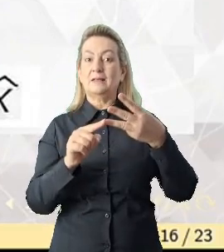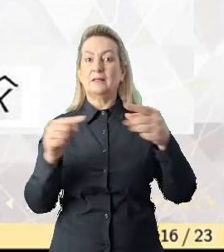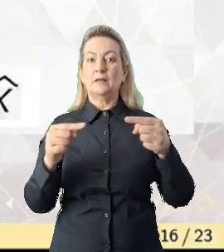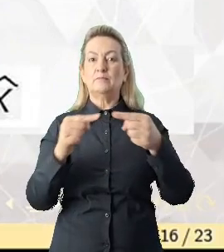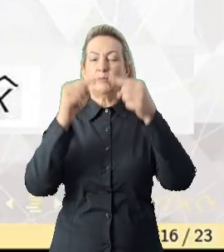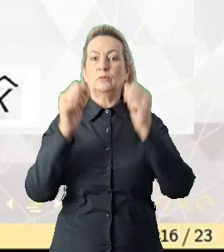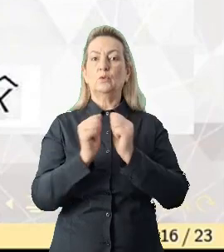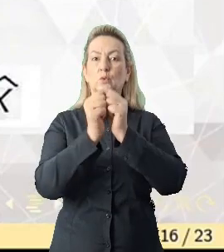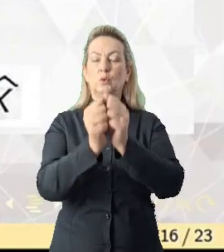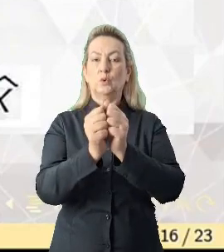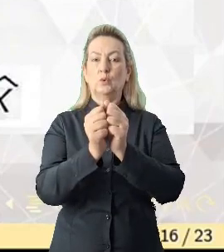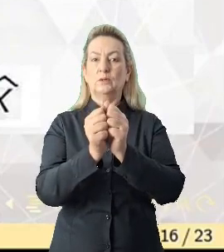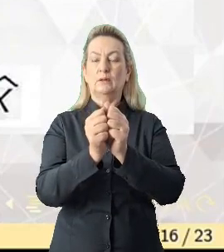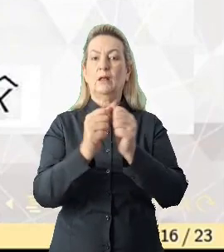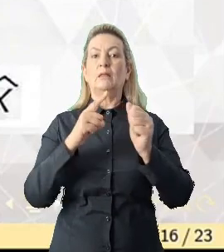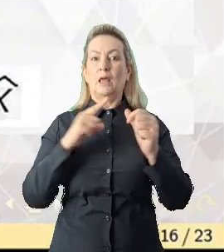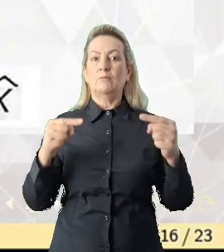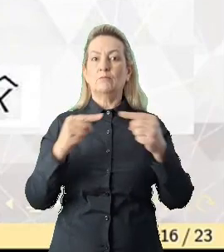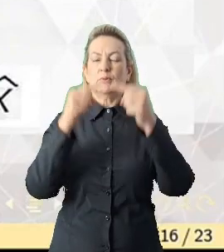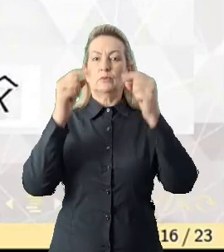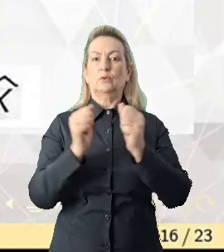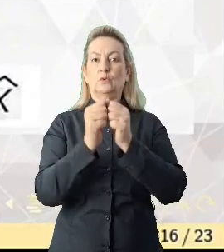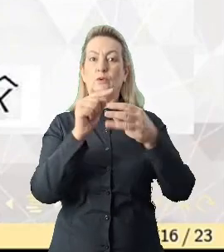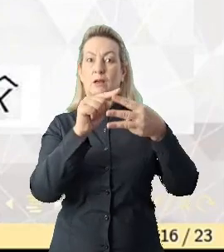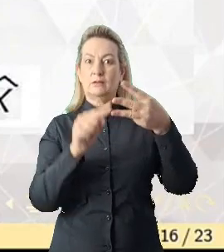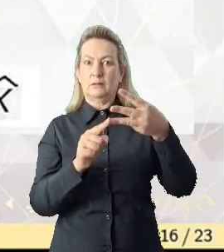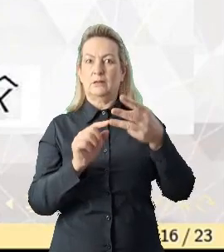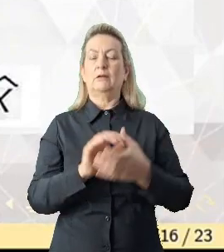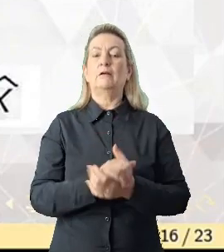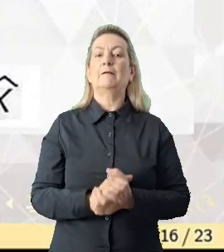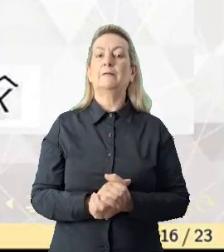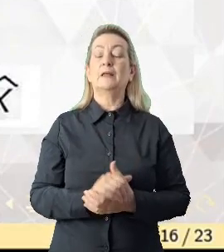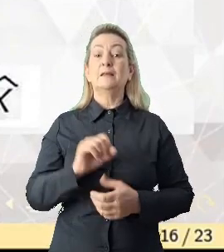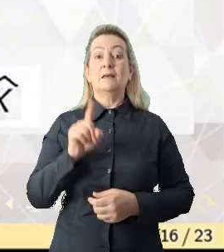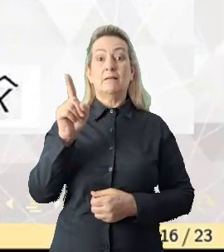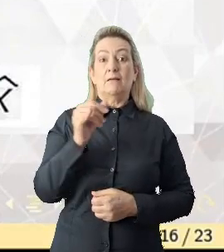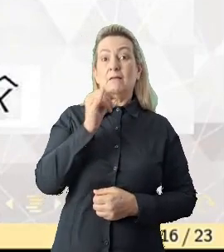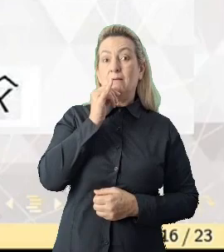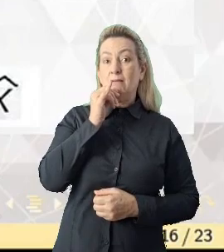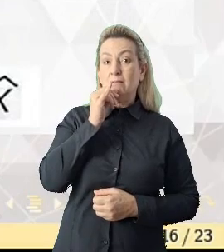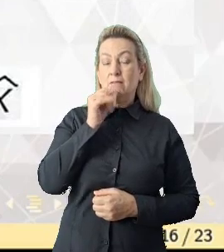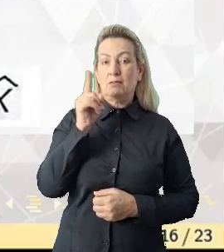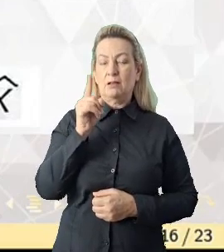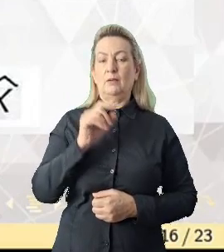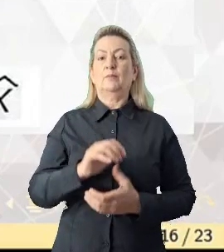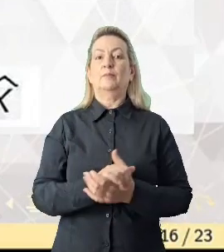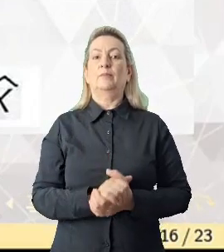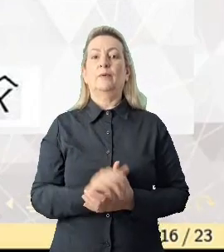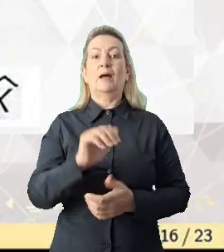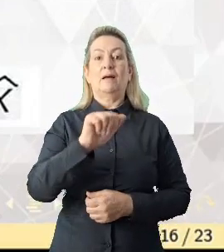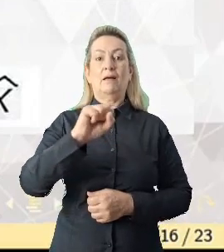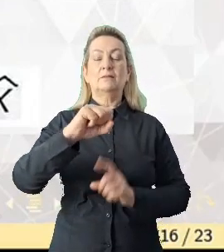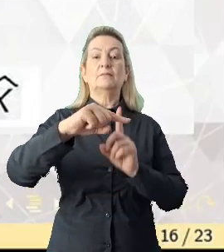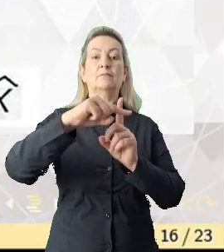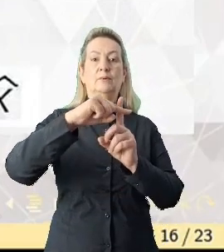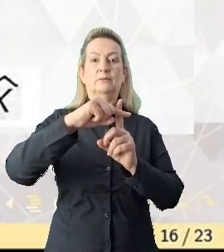que ele está aqui, ó. Então aqui você tem um colapso da média, da mediana e da moda. Então eles estão juntas, né? Então existe aqui um colapso entre elas. Quando